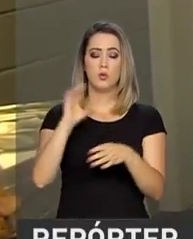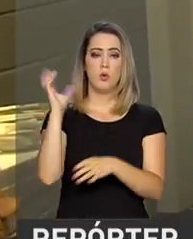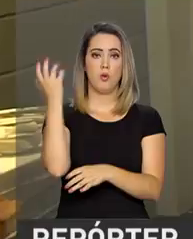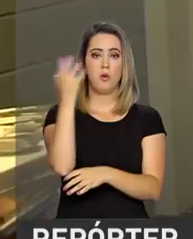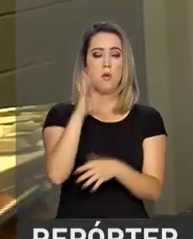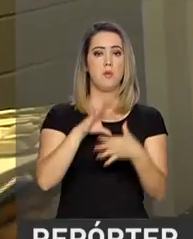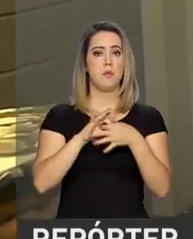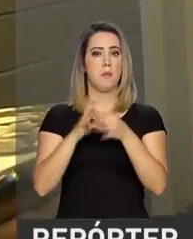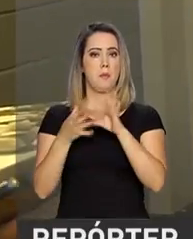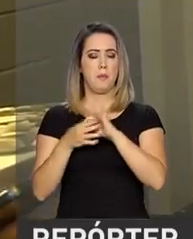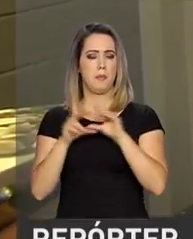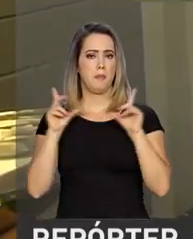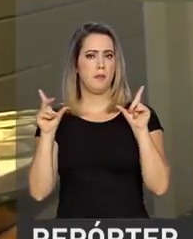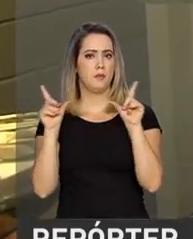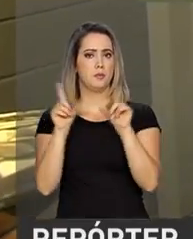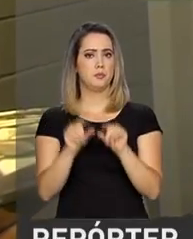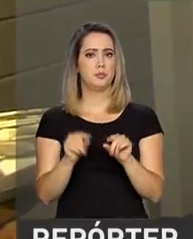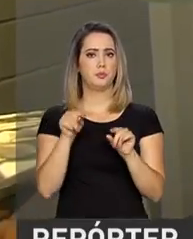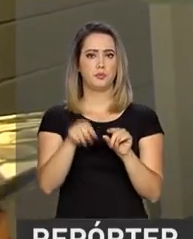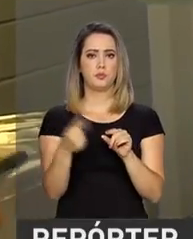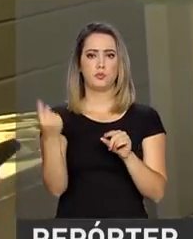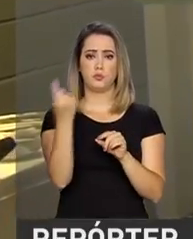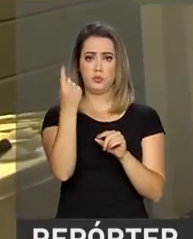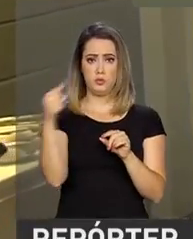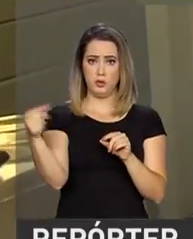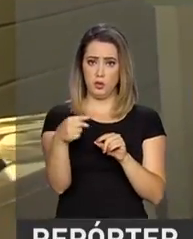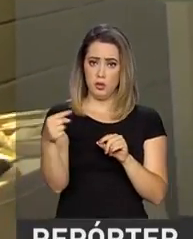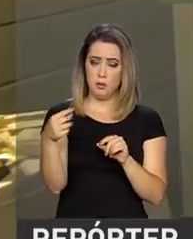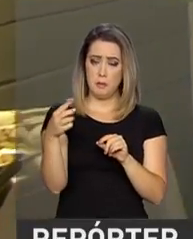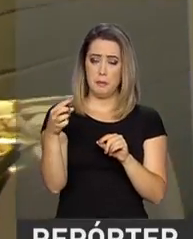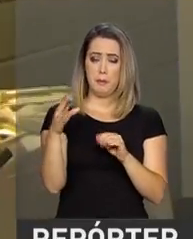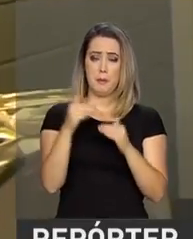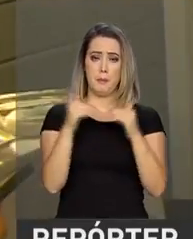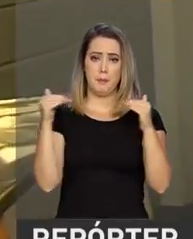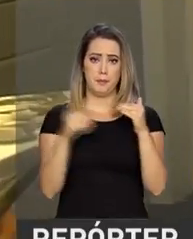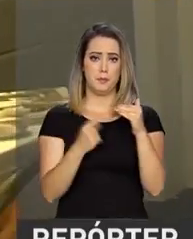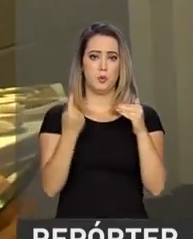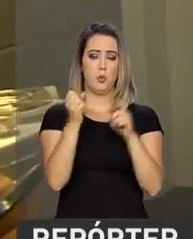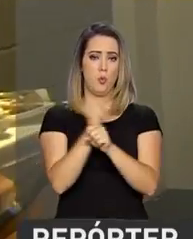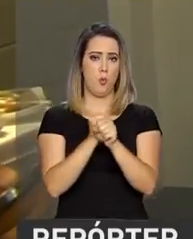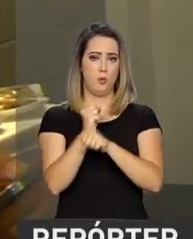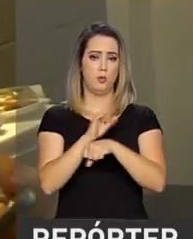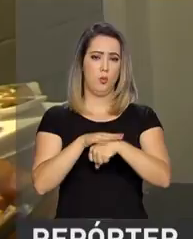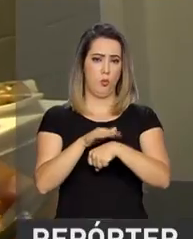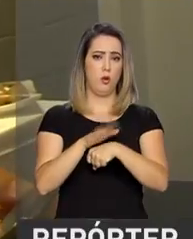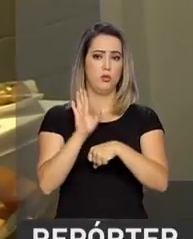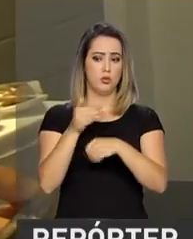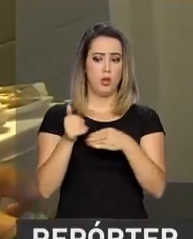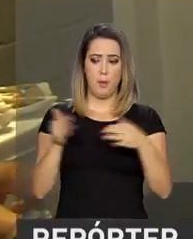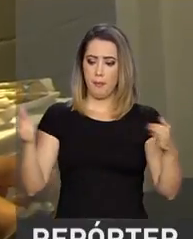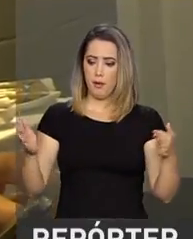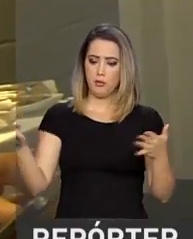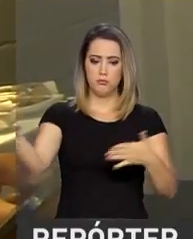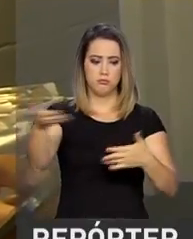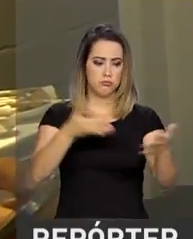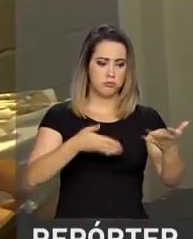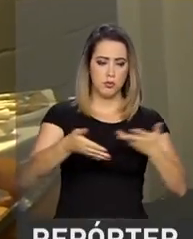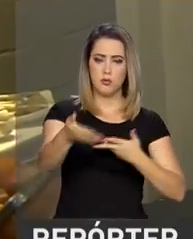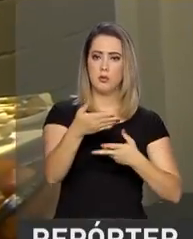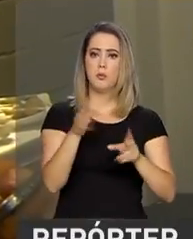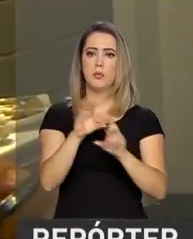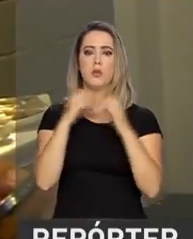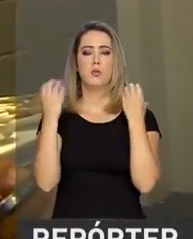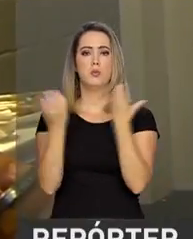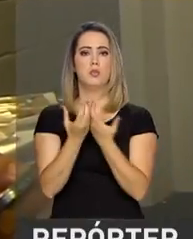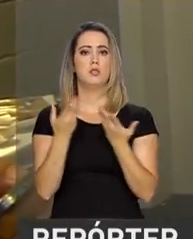ano após o evento, e isso é um fato positivo que não acontece geralmente com os mega eventos. No